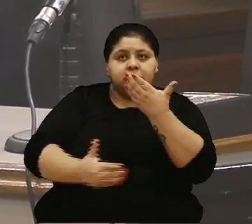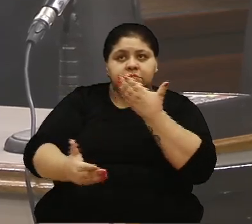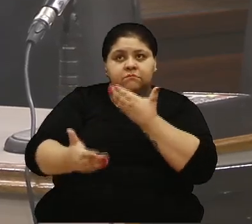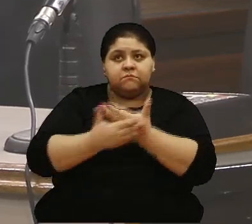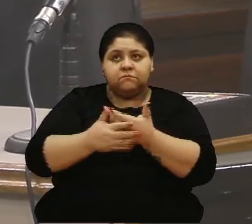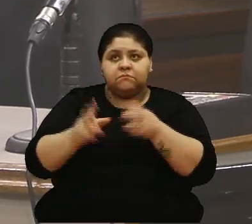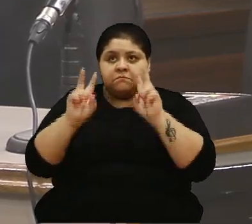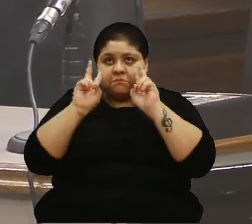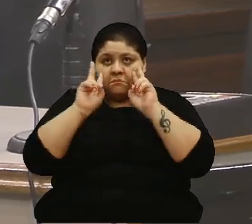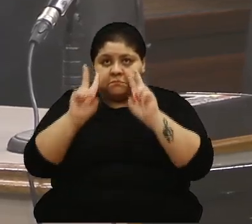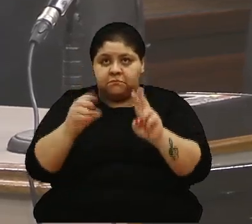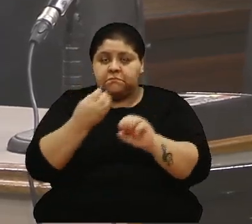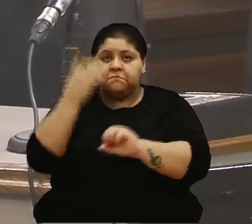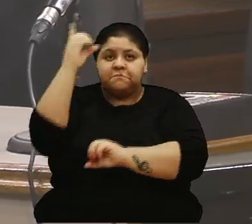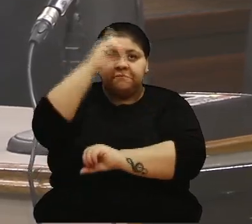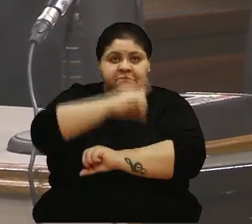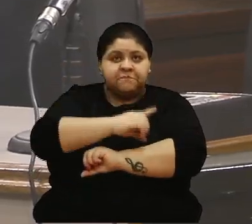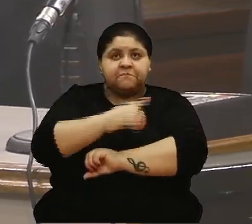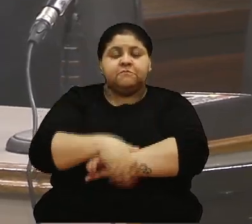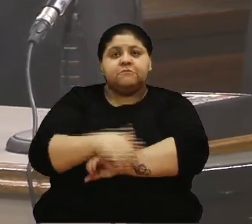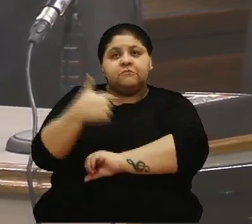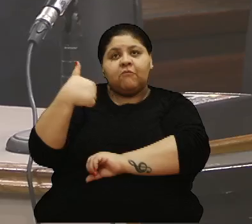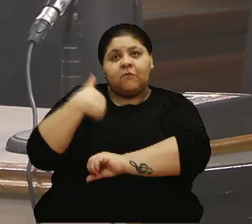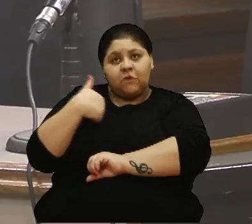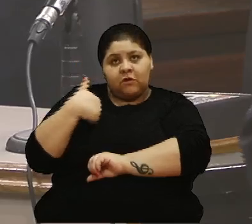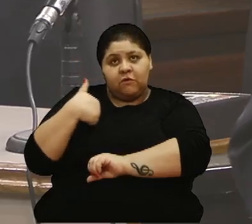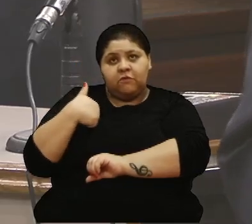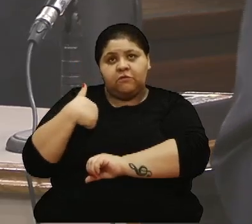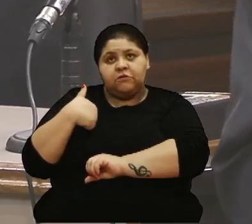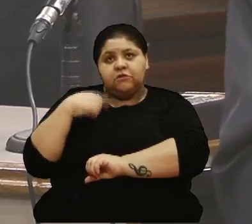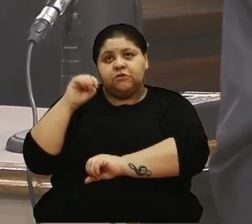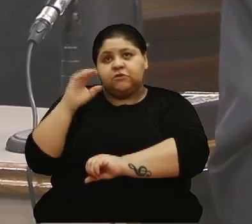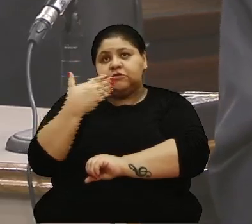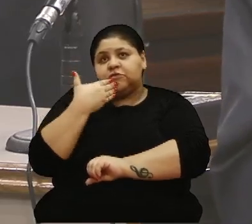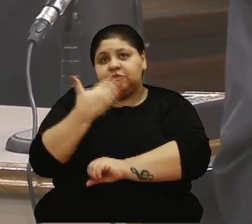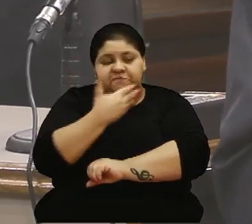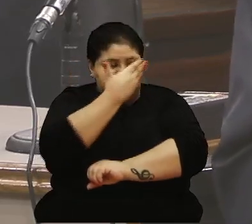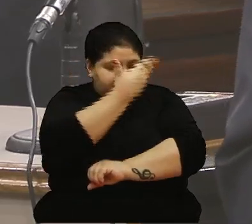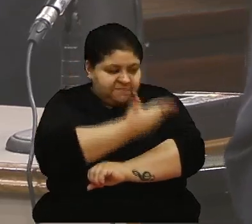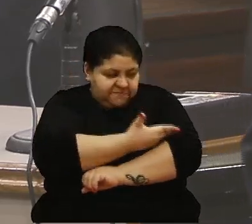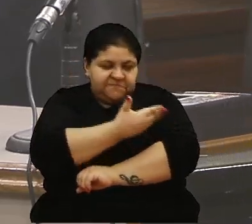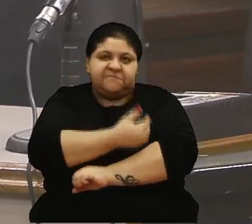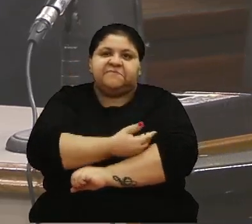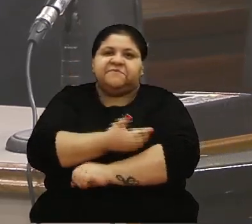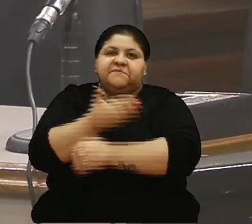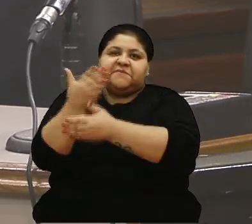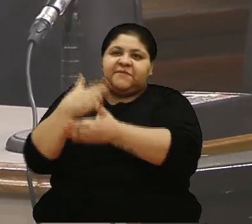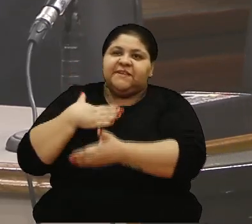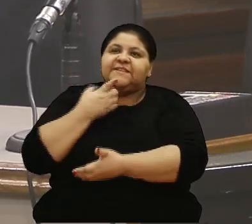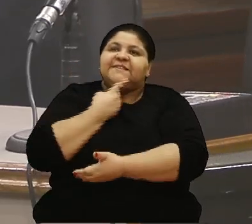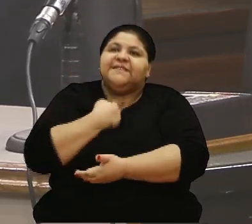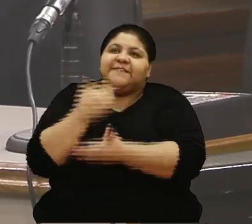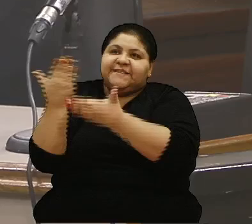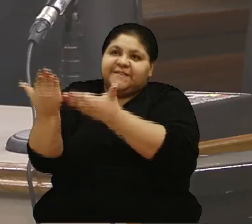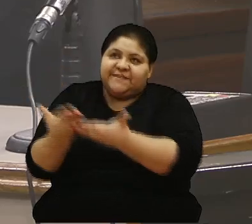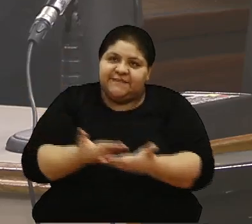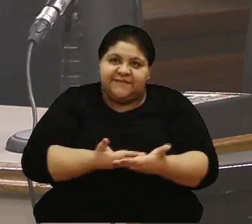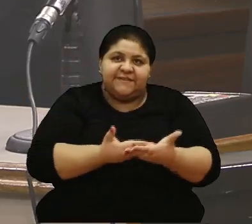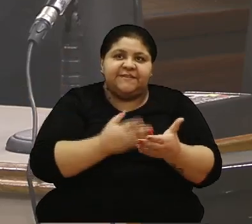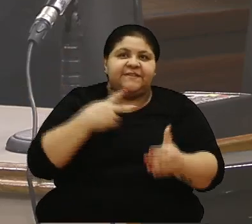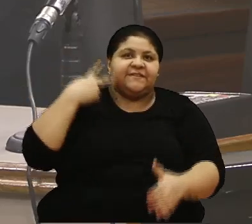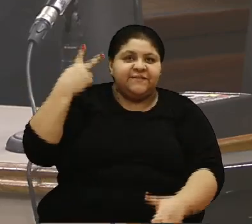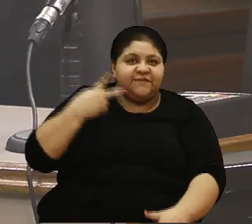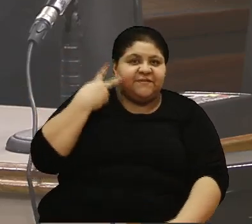nos assistem, bom dia. Eu quero só pedir a palavra para dar as boas-vindas para o colega, vereador Rafael,